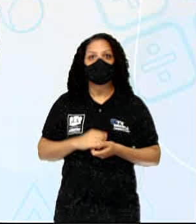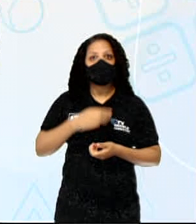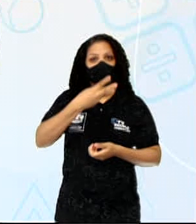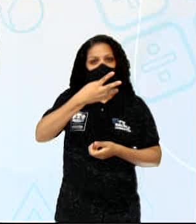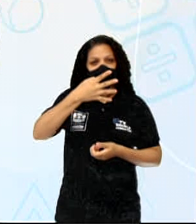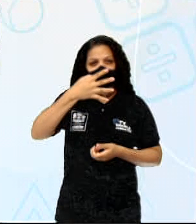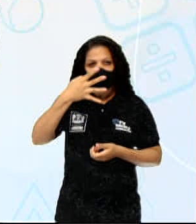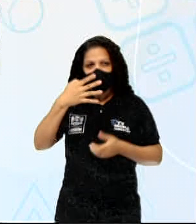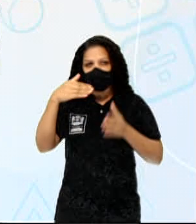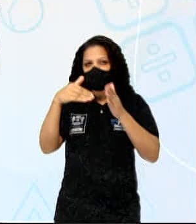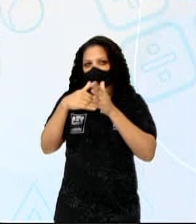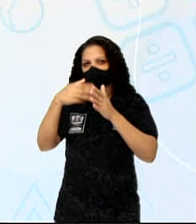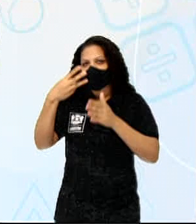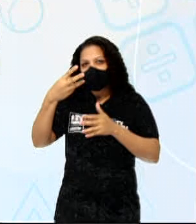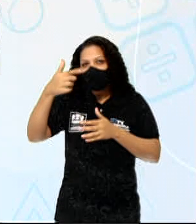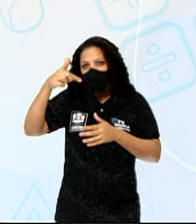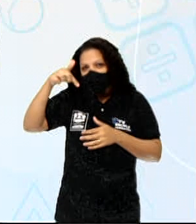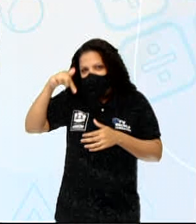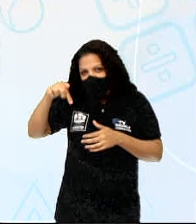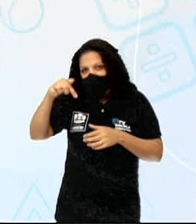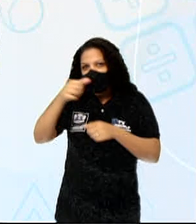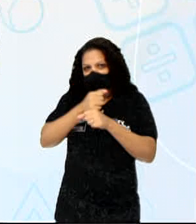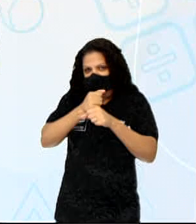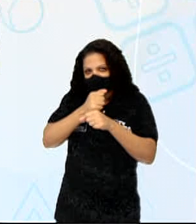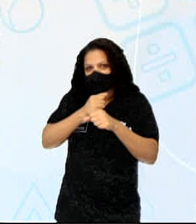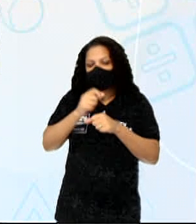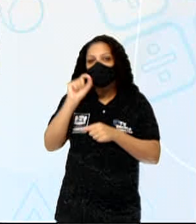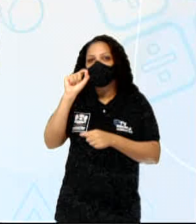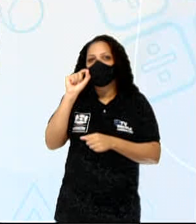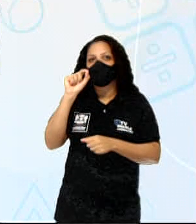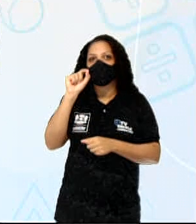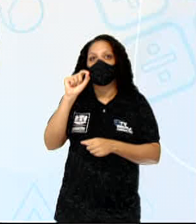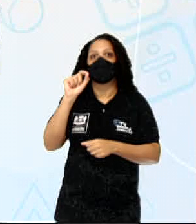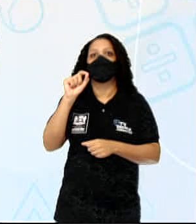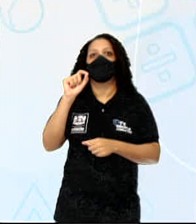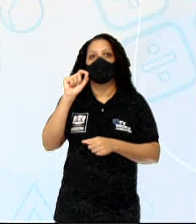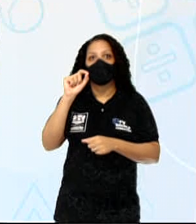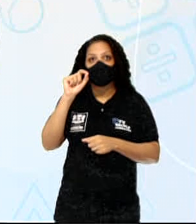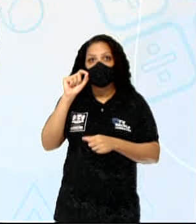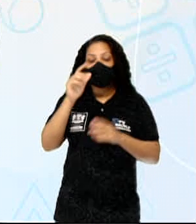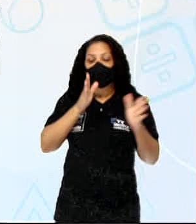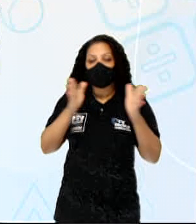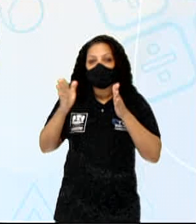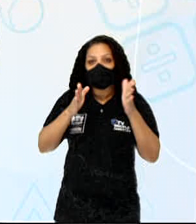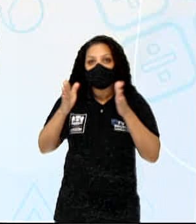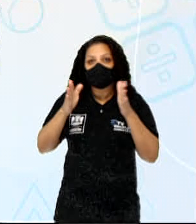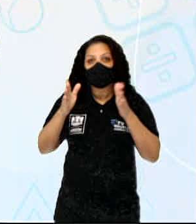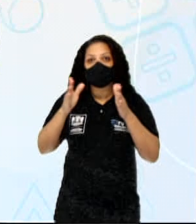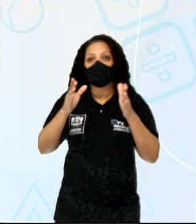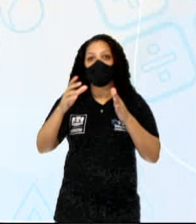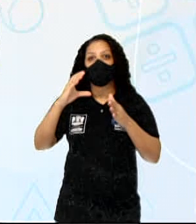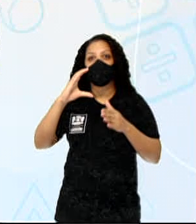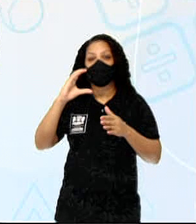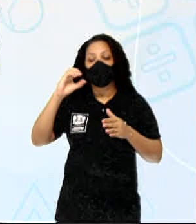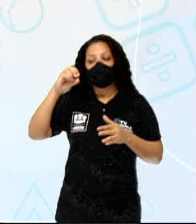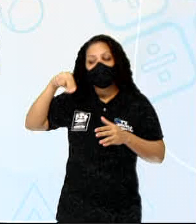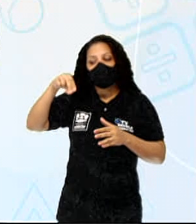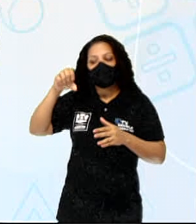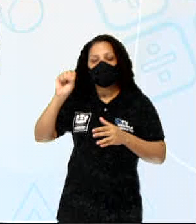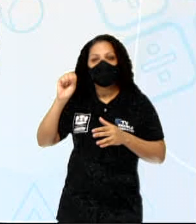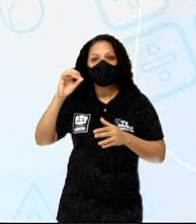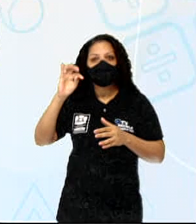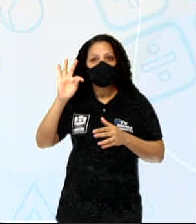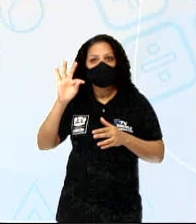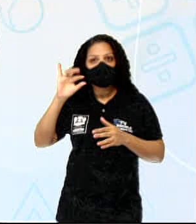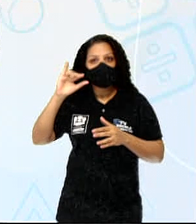aconteceu o período chamado de constitucionalista, certo? Só que, de acordo com a Constituição de 1934, o